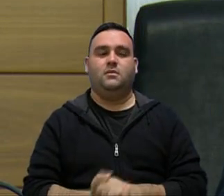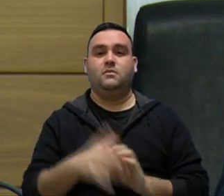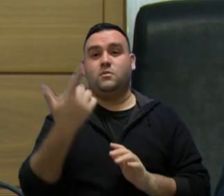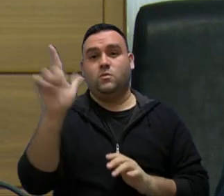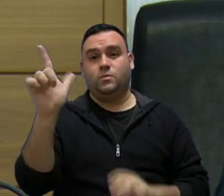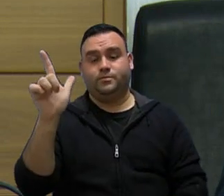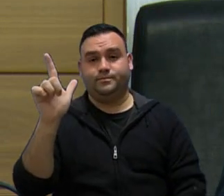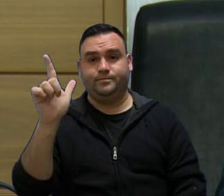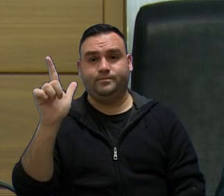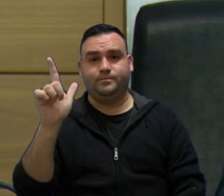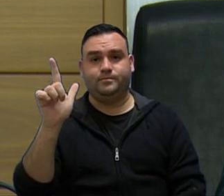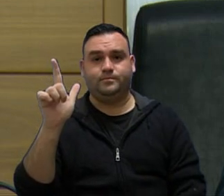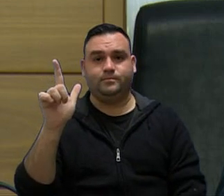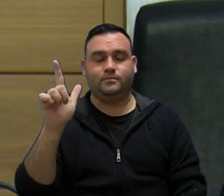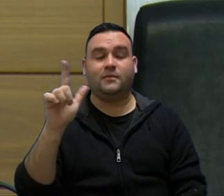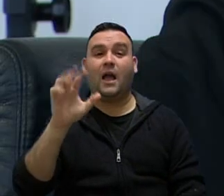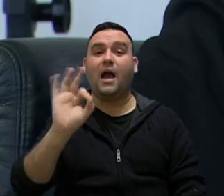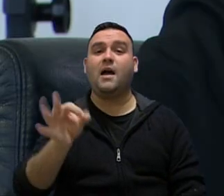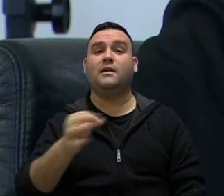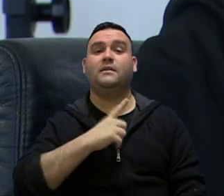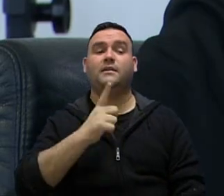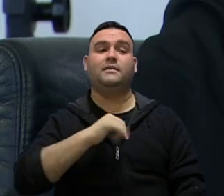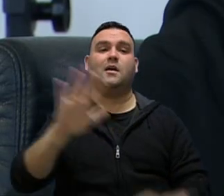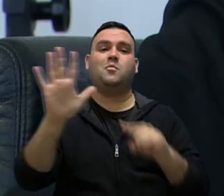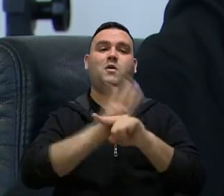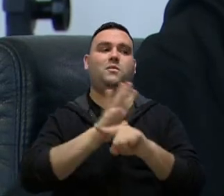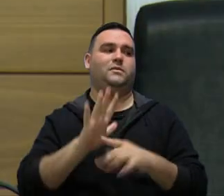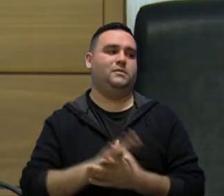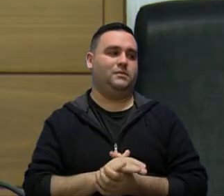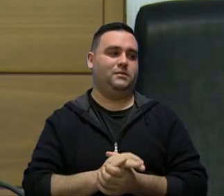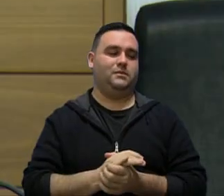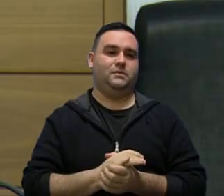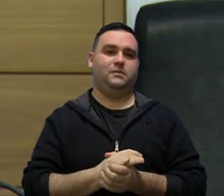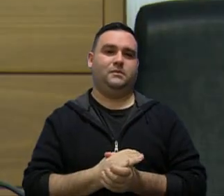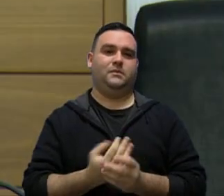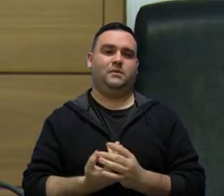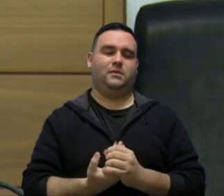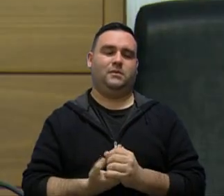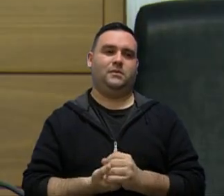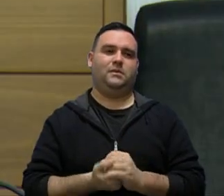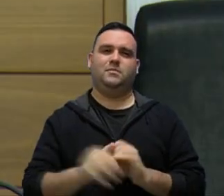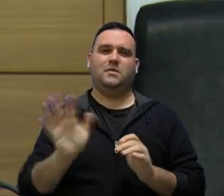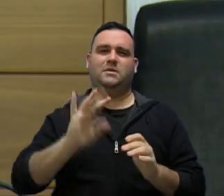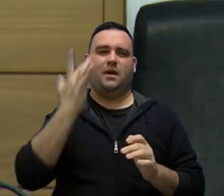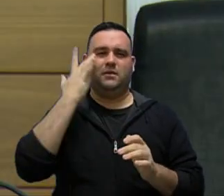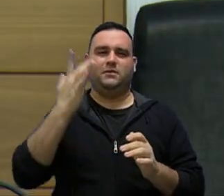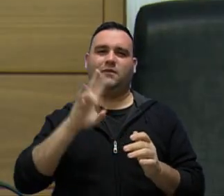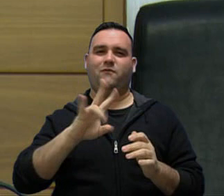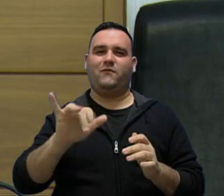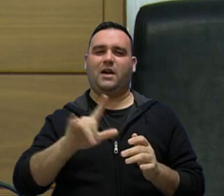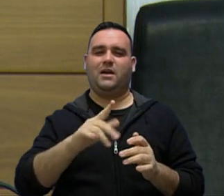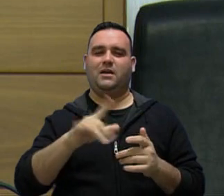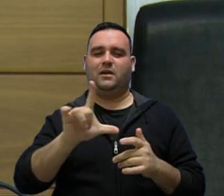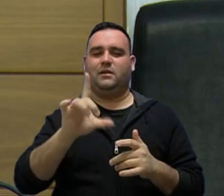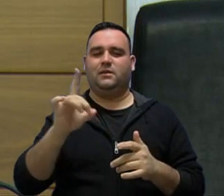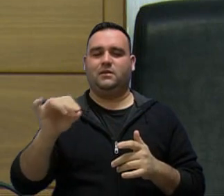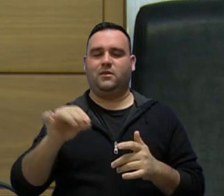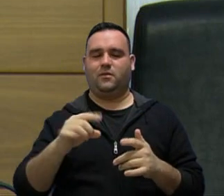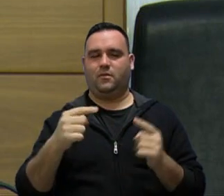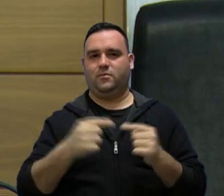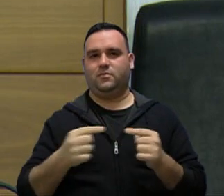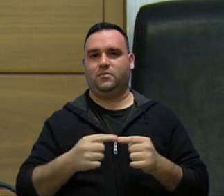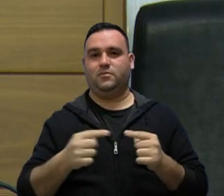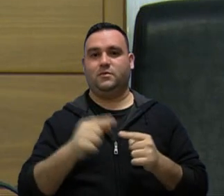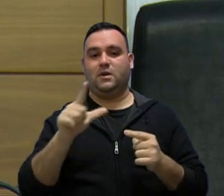que mais a existe o questionamento aqui se você não mas eu só acho que vai vir na área de ó